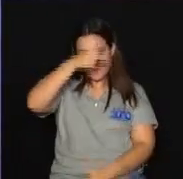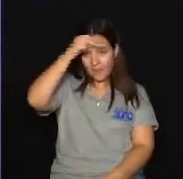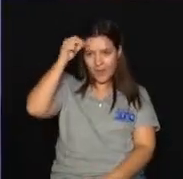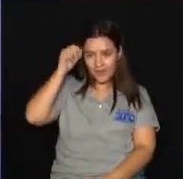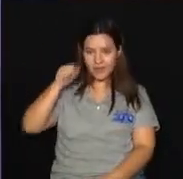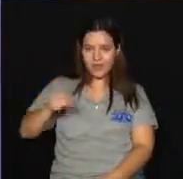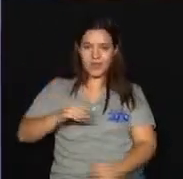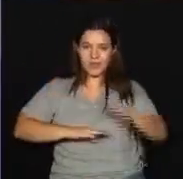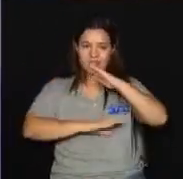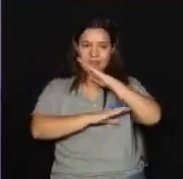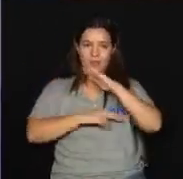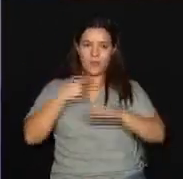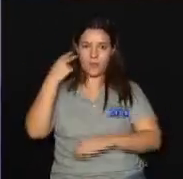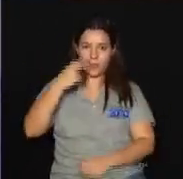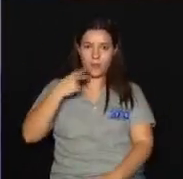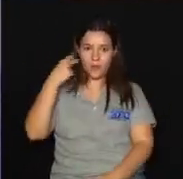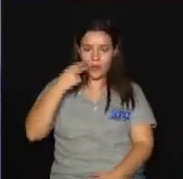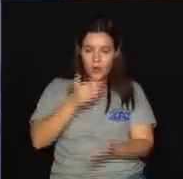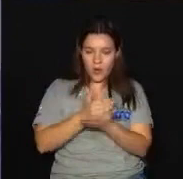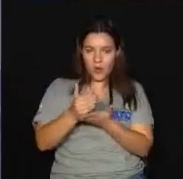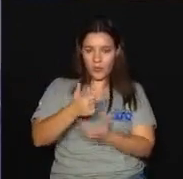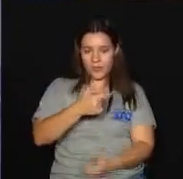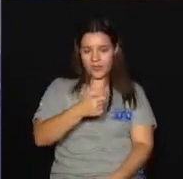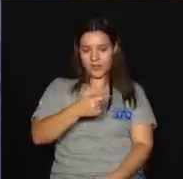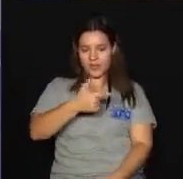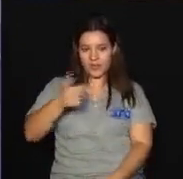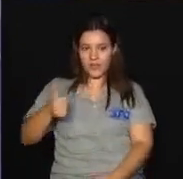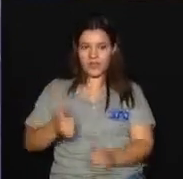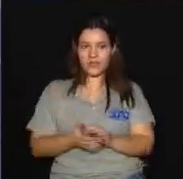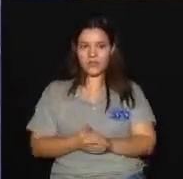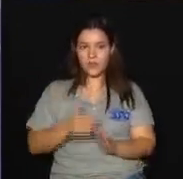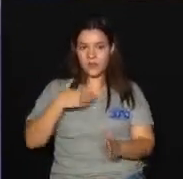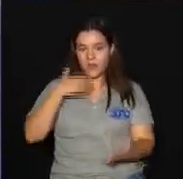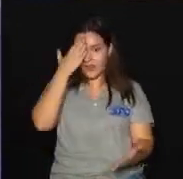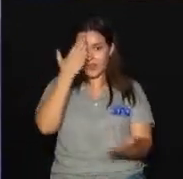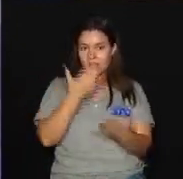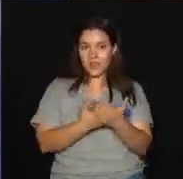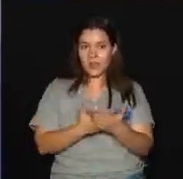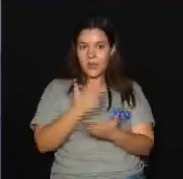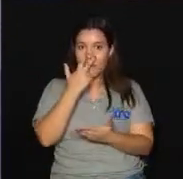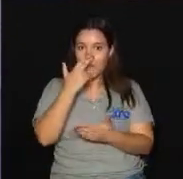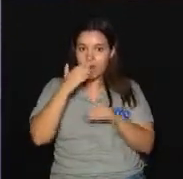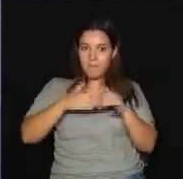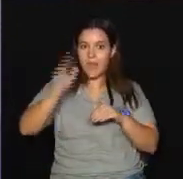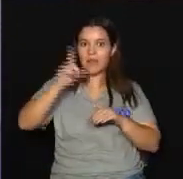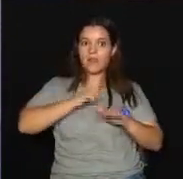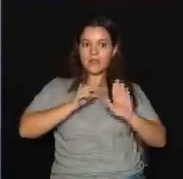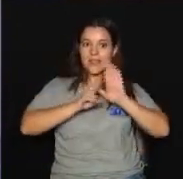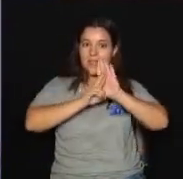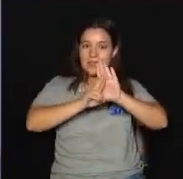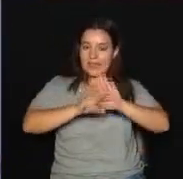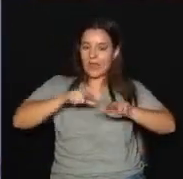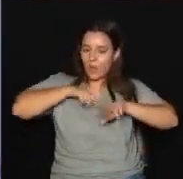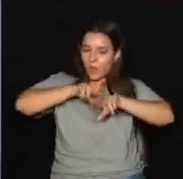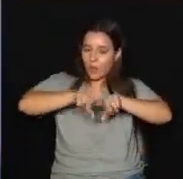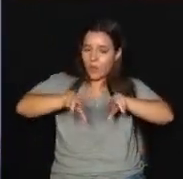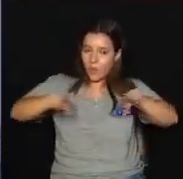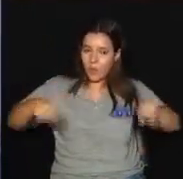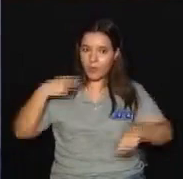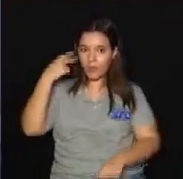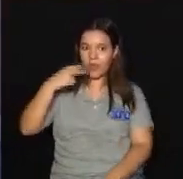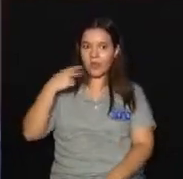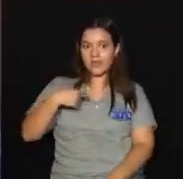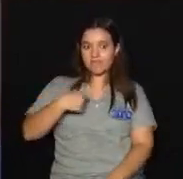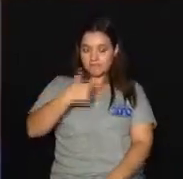Executivo e essa Câmara que estará a partir de 2021? Eu acredito que essa Câmara ela é mais representativa, ela é mais plural. Por isso que cabe